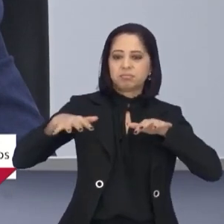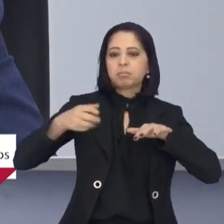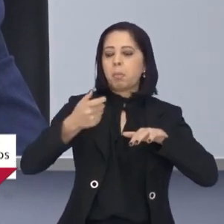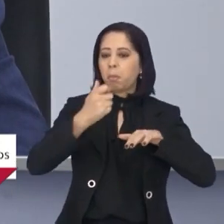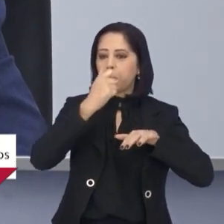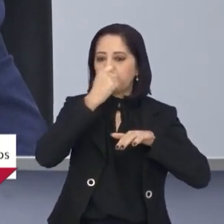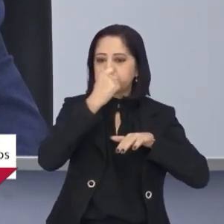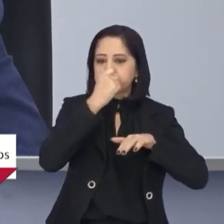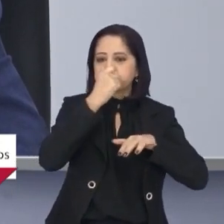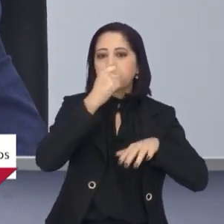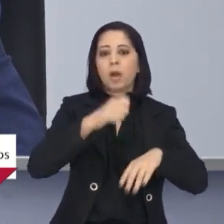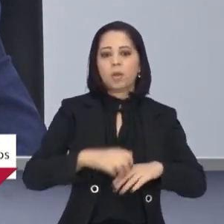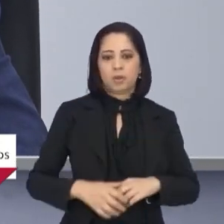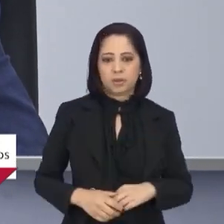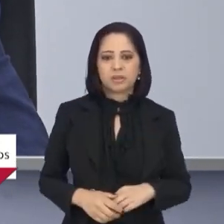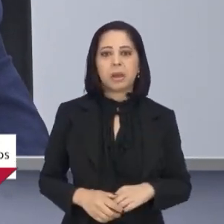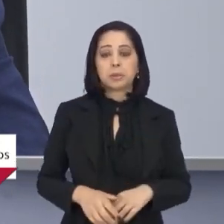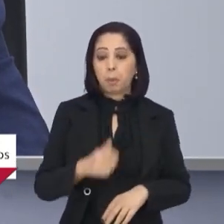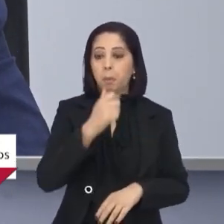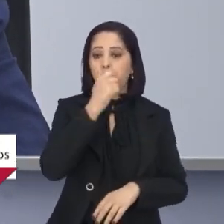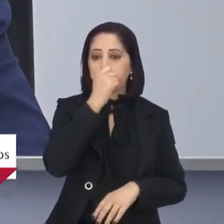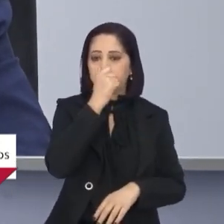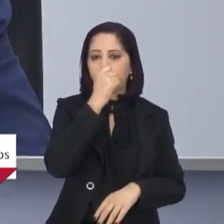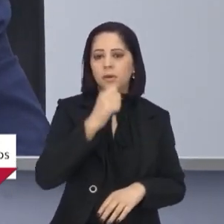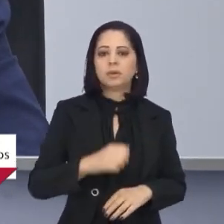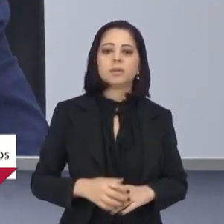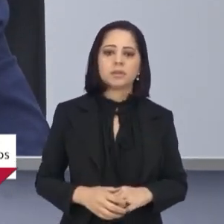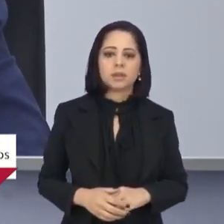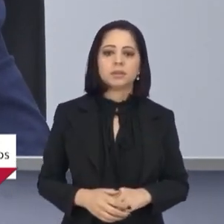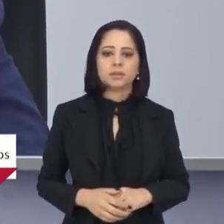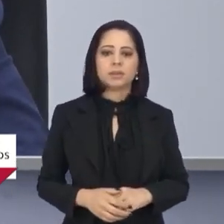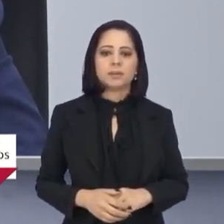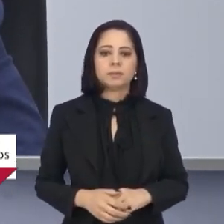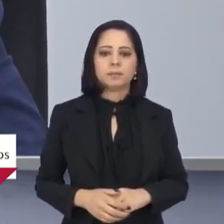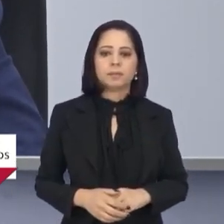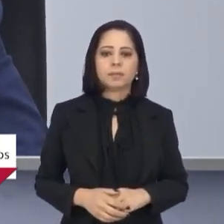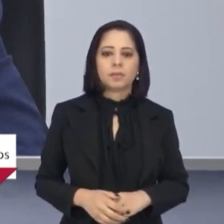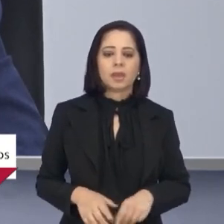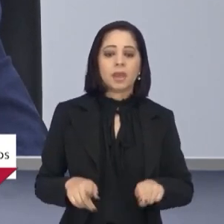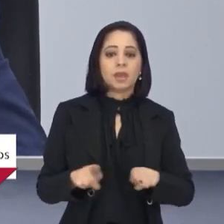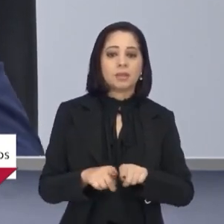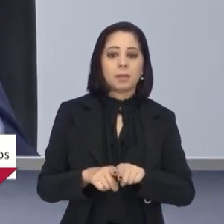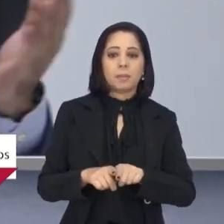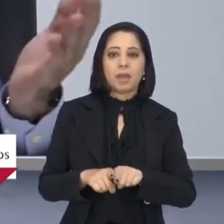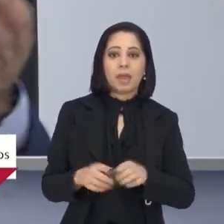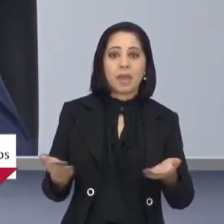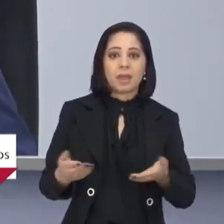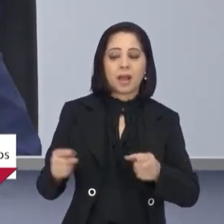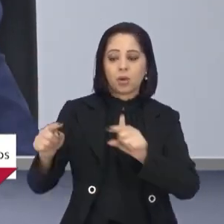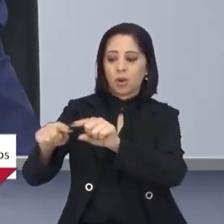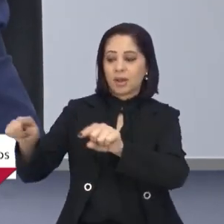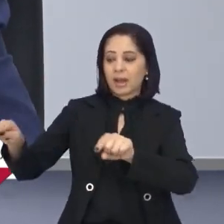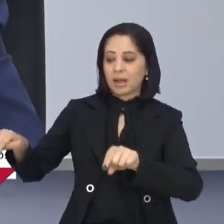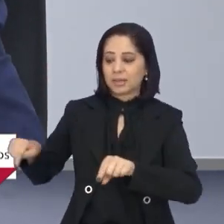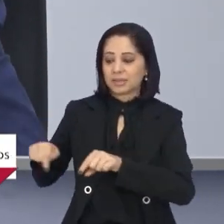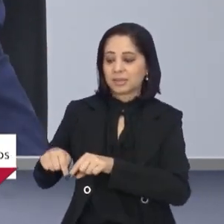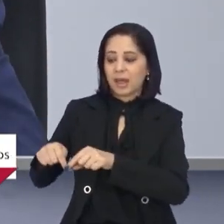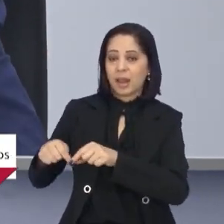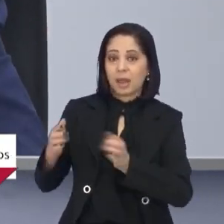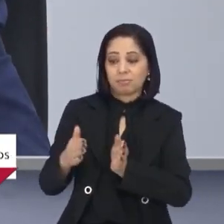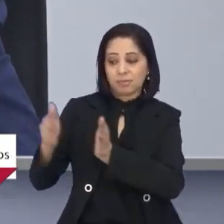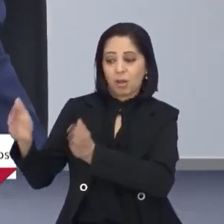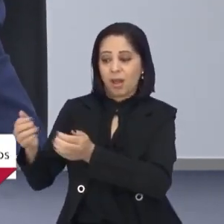José cheio lotado eh a ponto de até criarmos uma sala paralela para